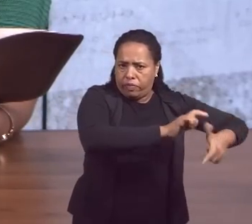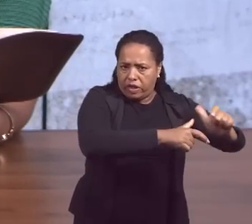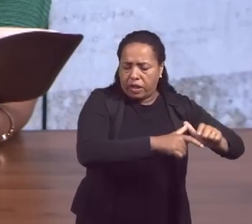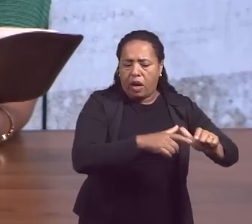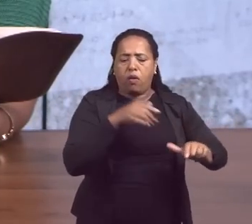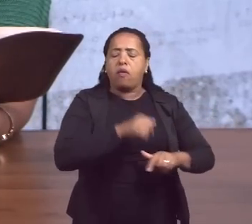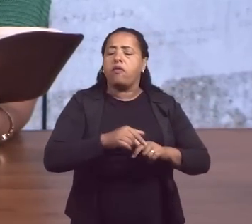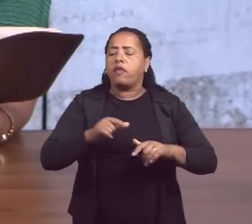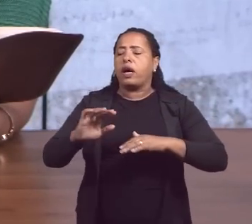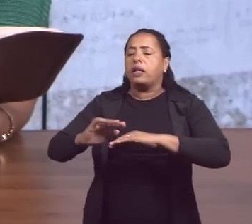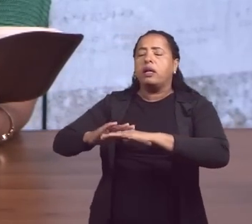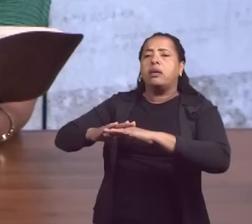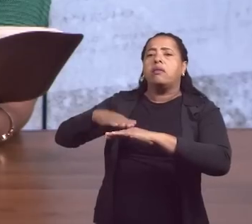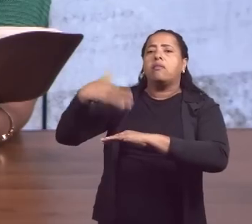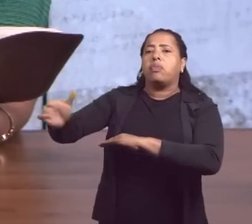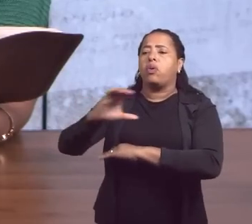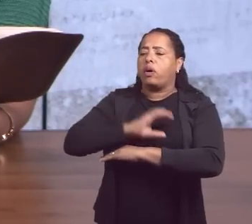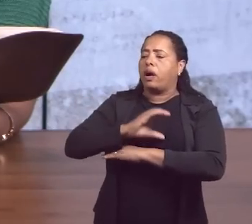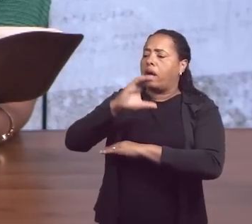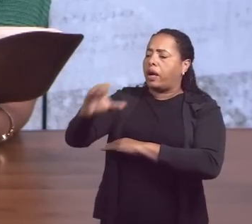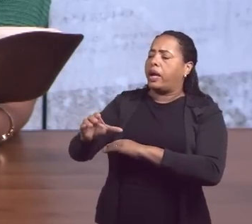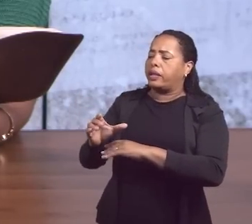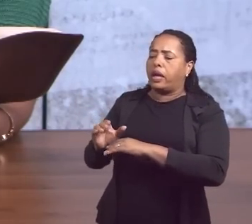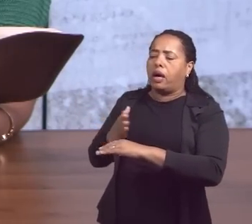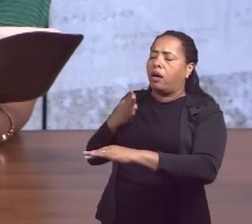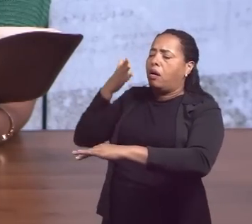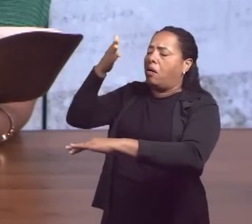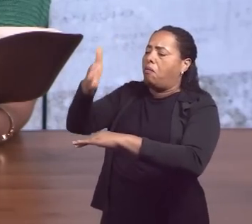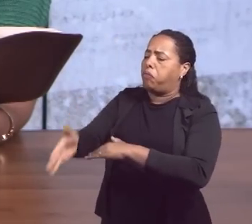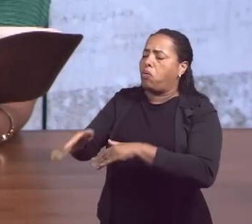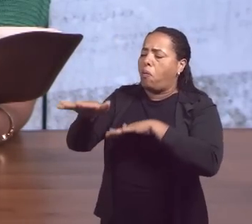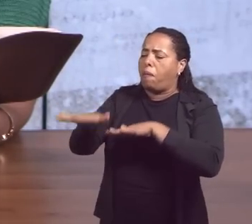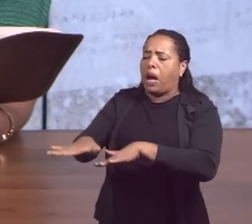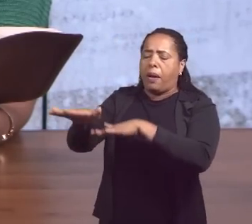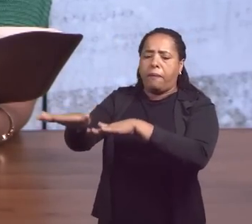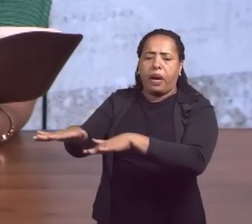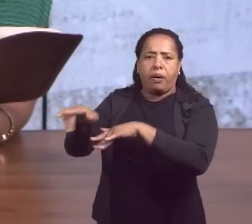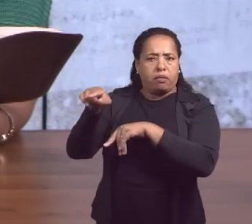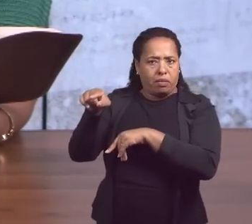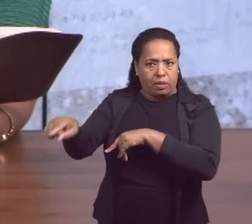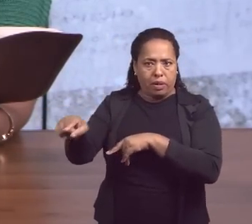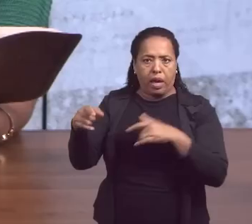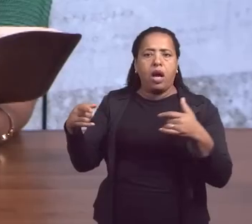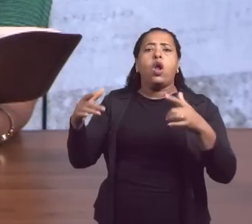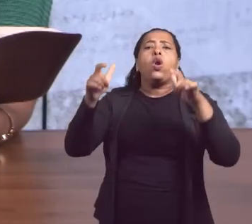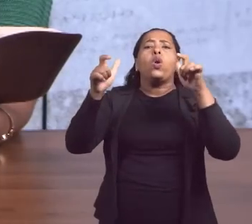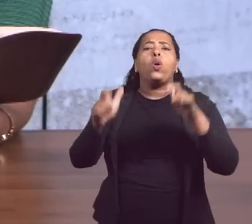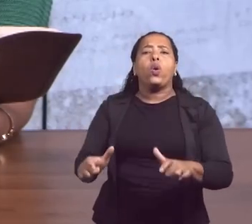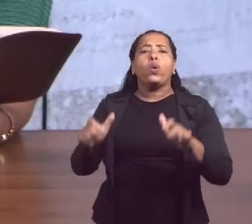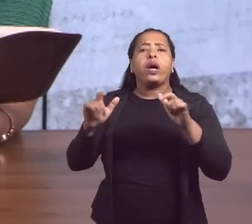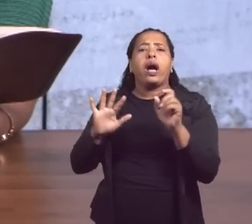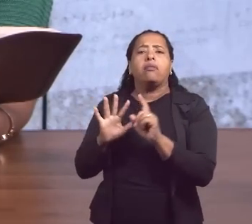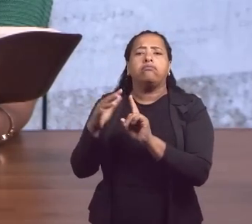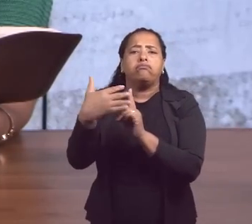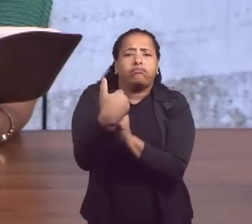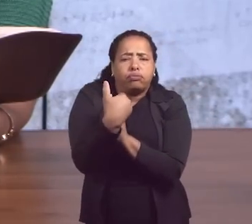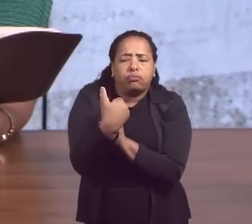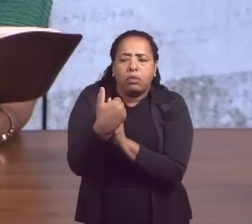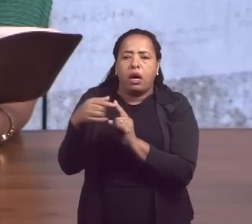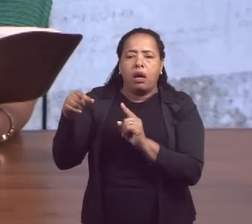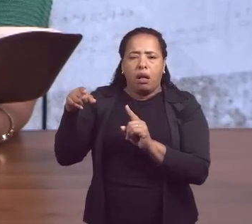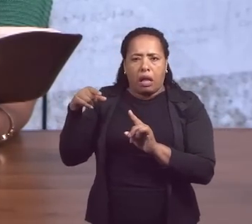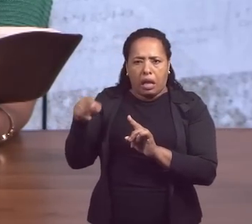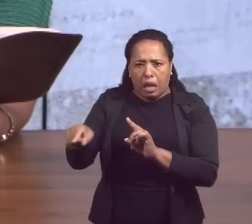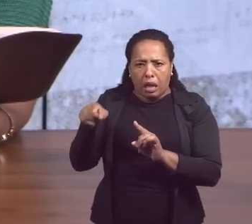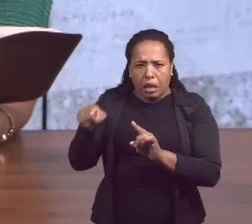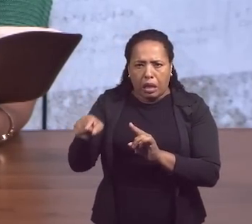vos estejam à mão cidades que vos sirvam de cidades de refúgio, para que ali se acolha o